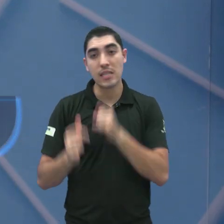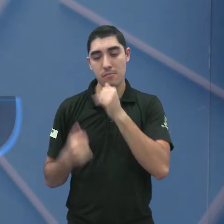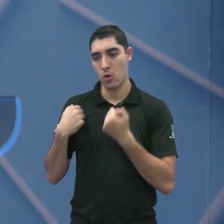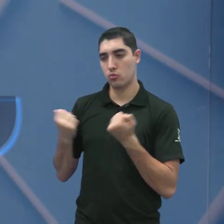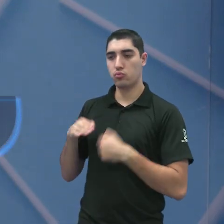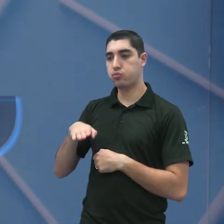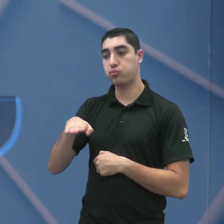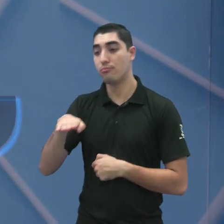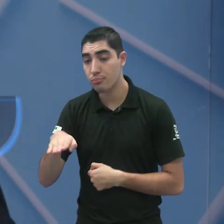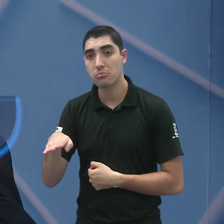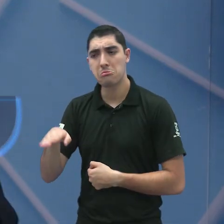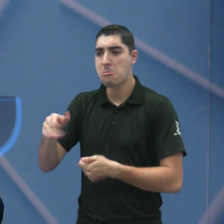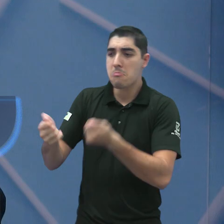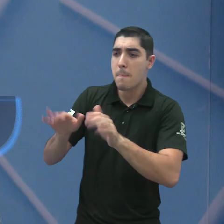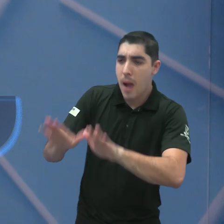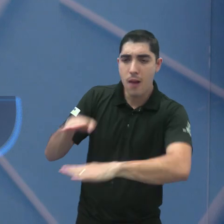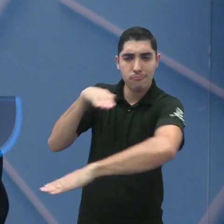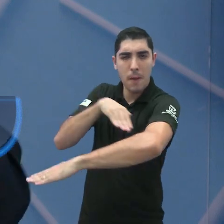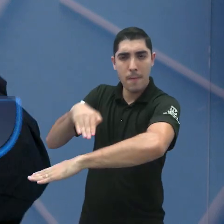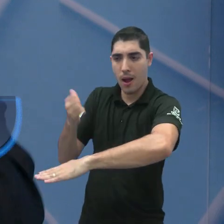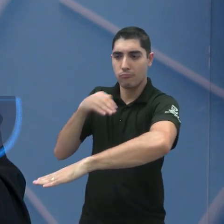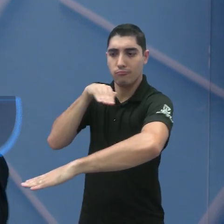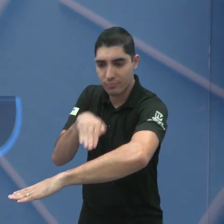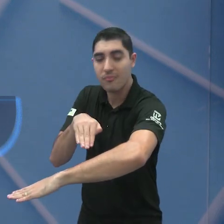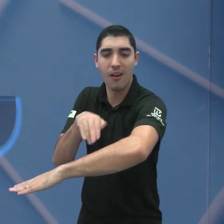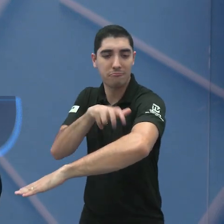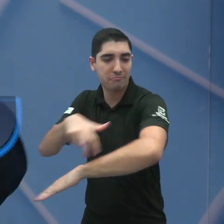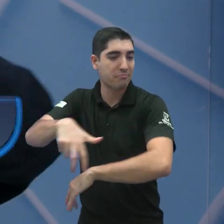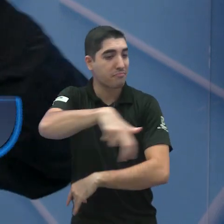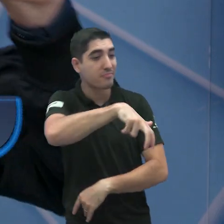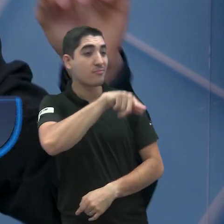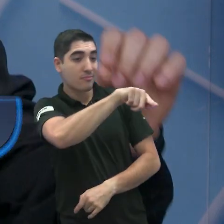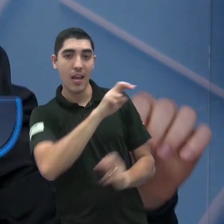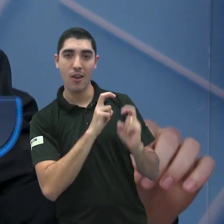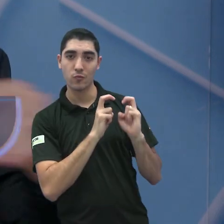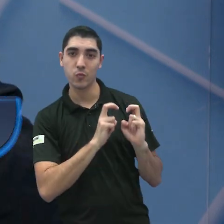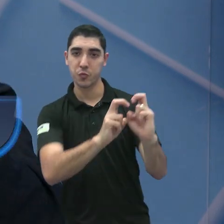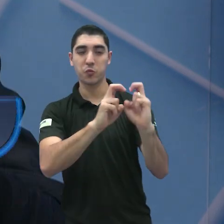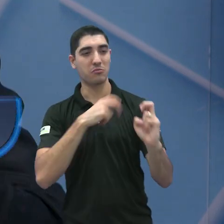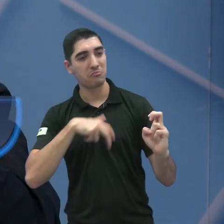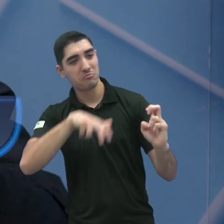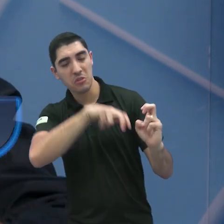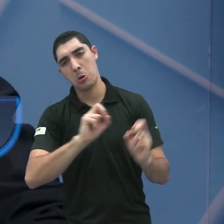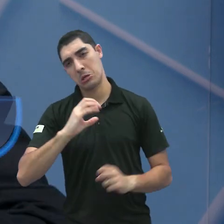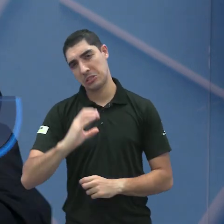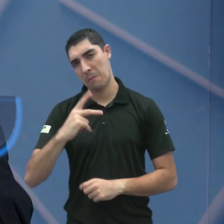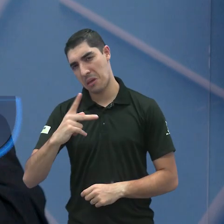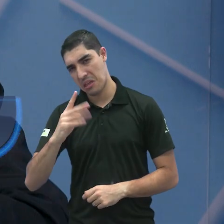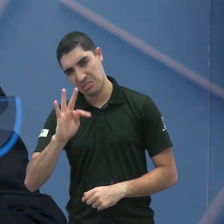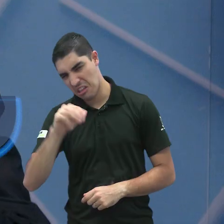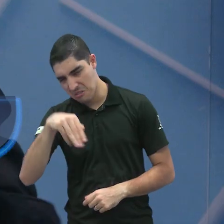o veículo no estacionamento próximo, que vai ser mais compensador você se locomover de forma com um trem, um CPTM, algo